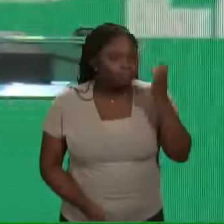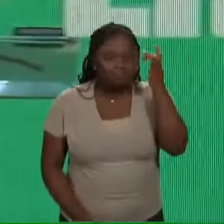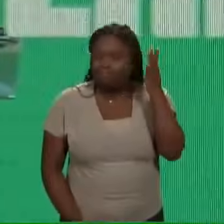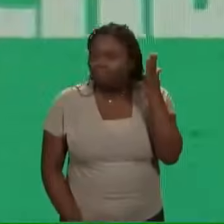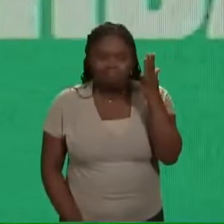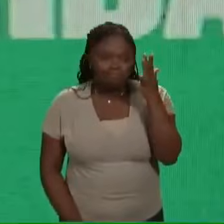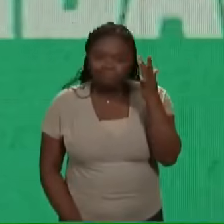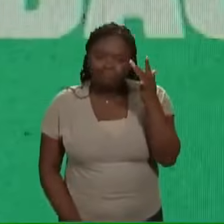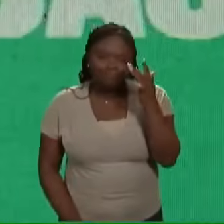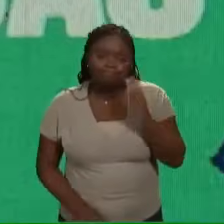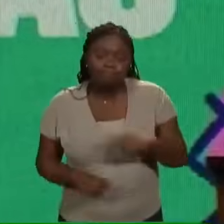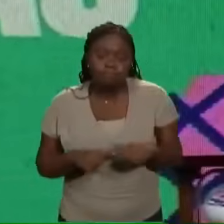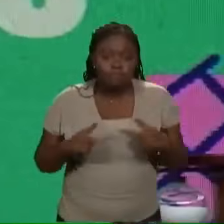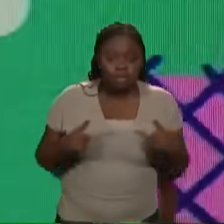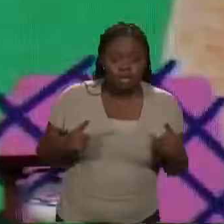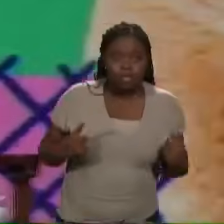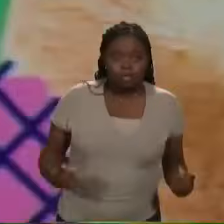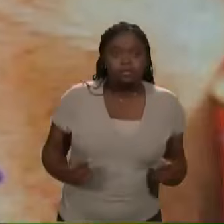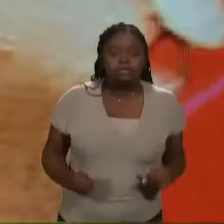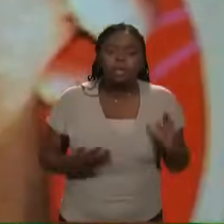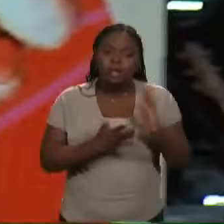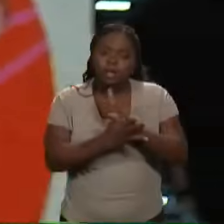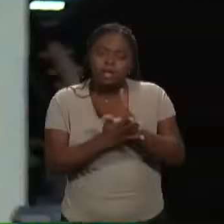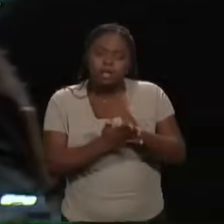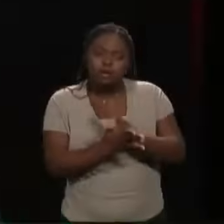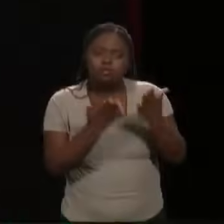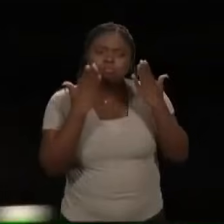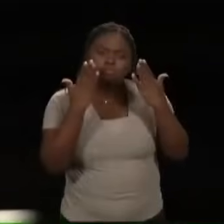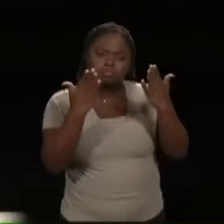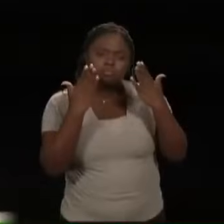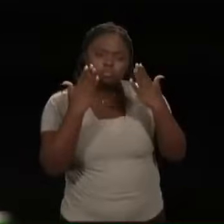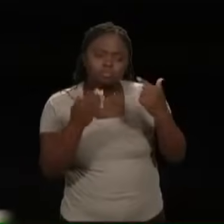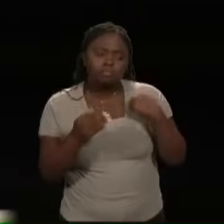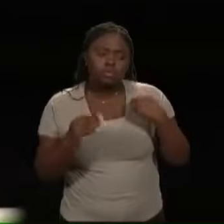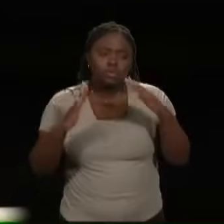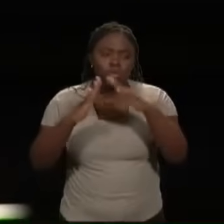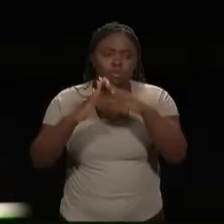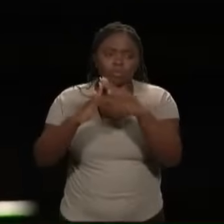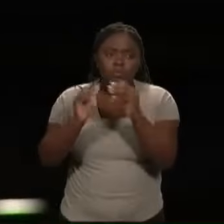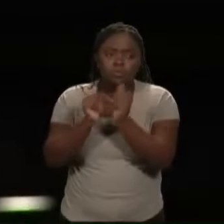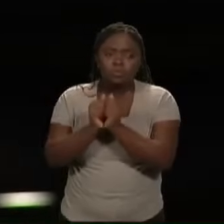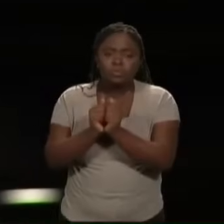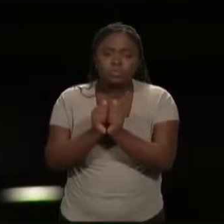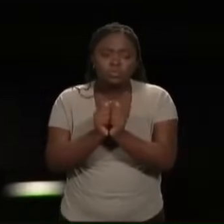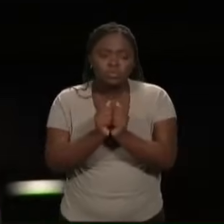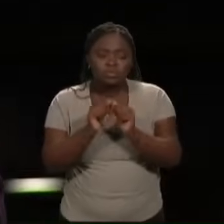fácil. Mas inclusive alguma delas eu estou desconfiado que eu vou morar no céu com elas.